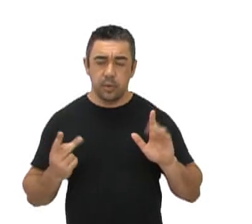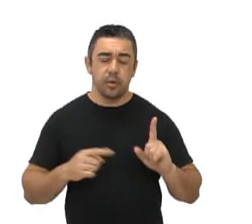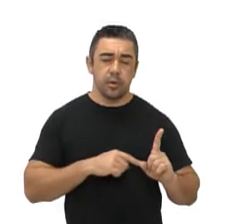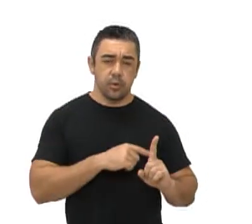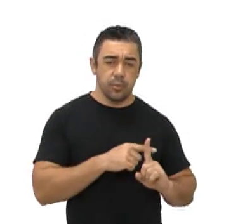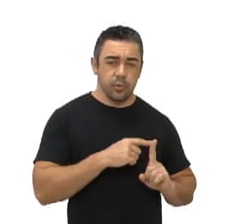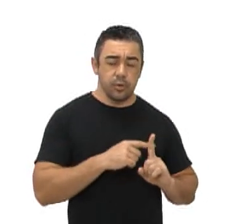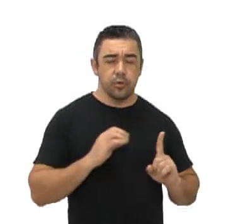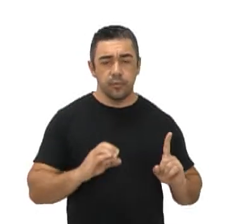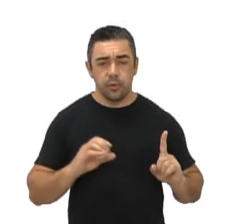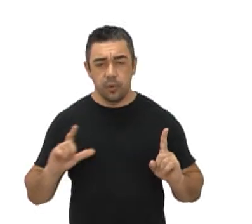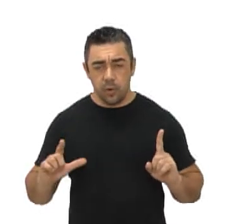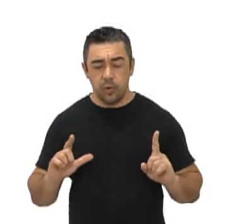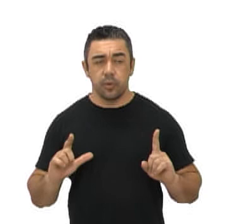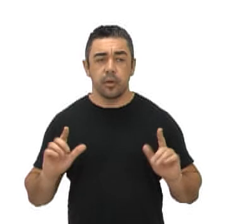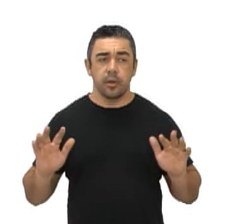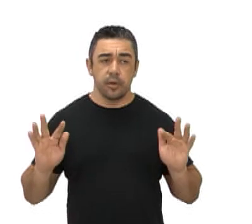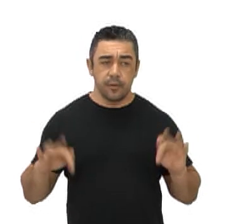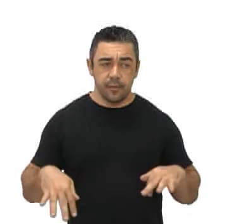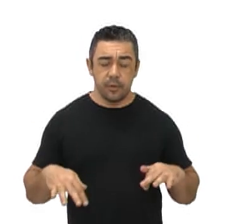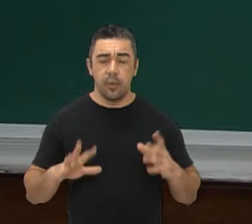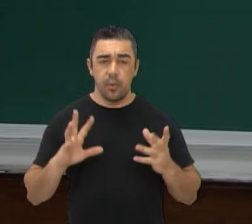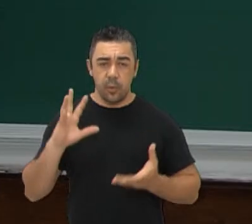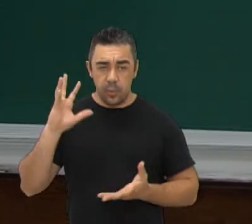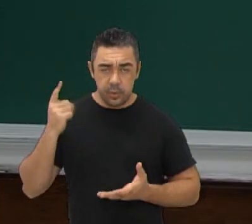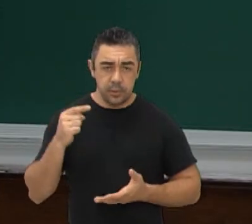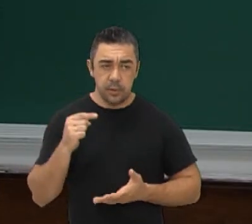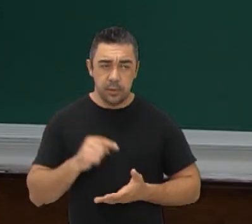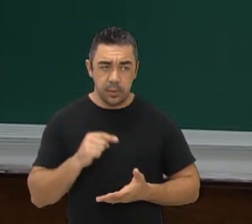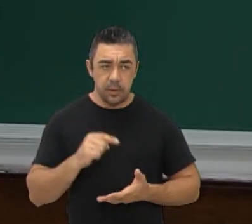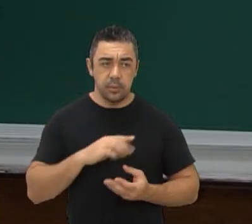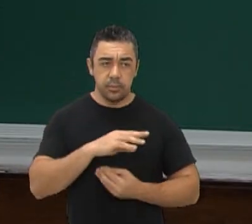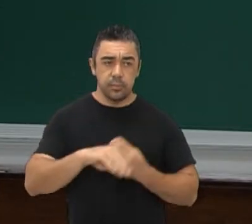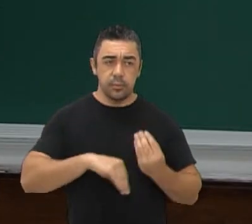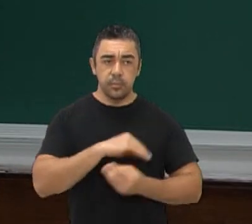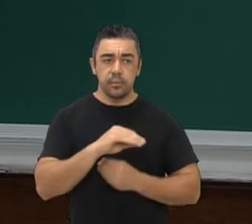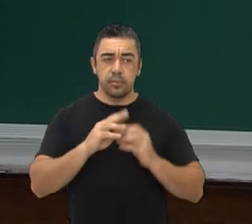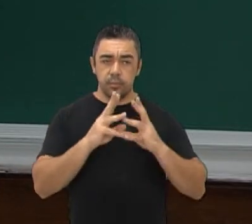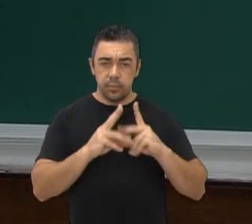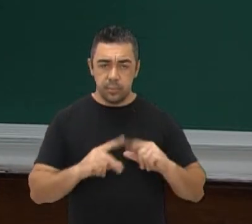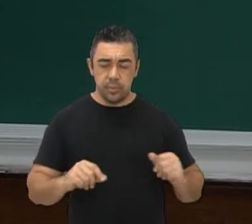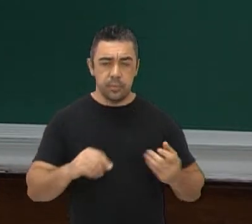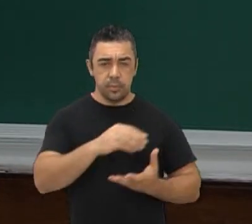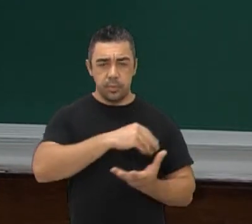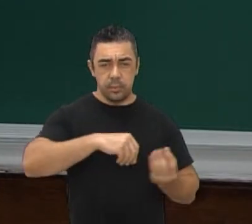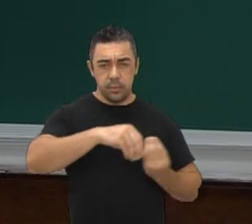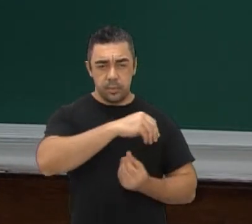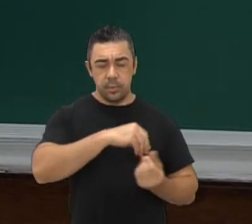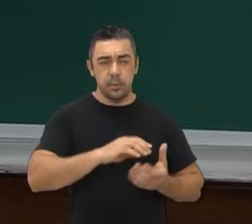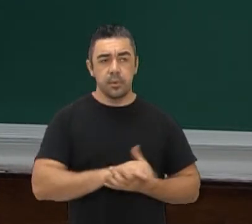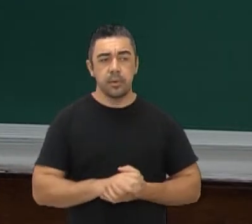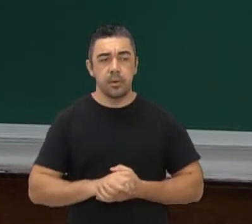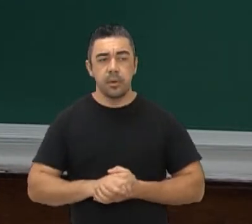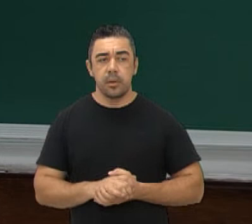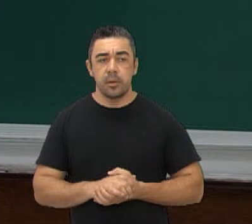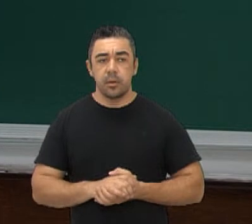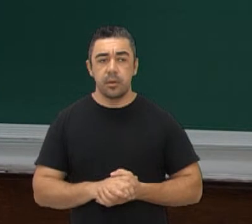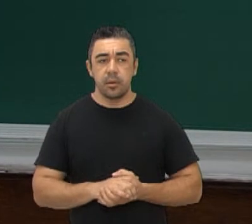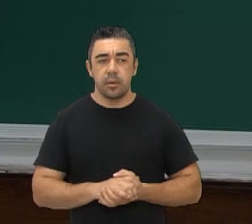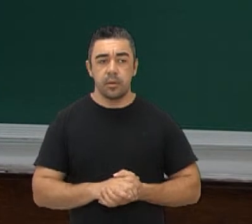do cloro. Então, no final, a eletrólise da solução diluída, então, do sal, vai ser a